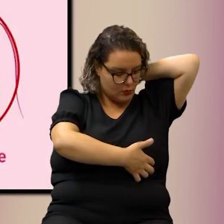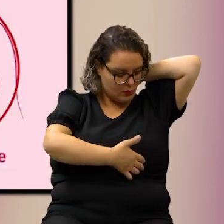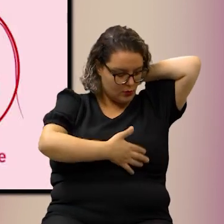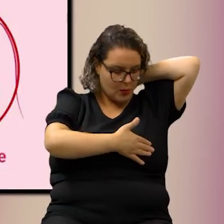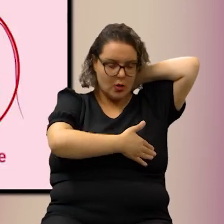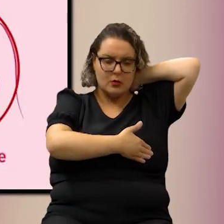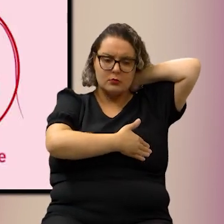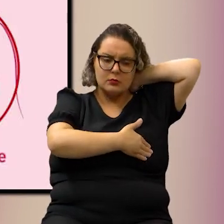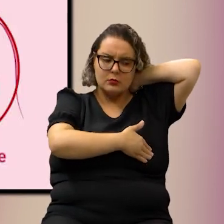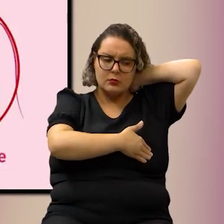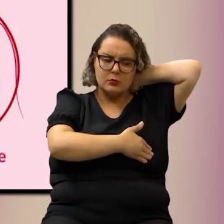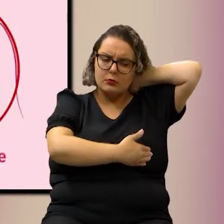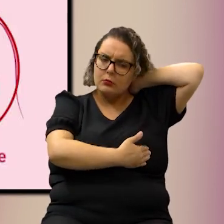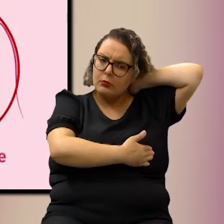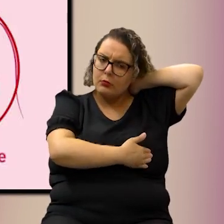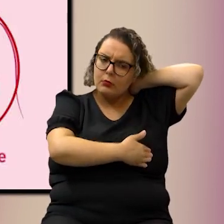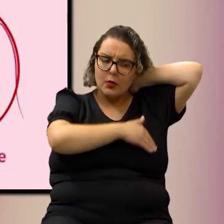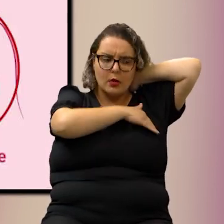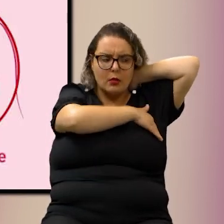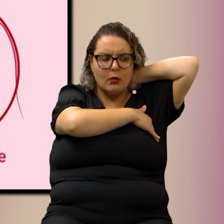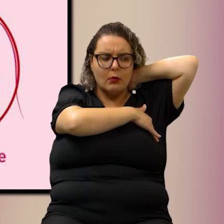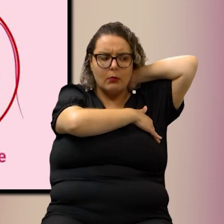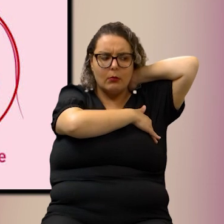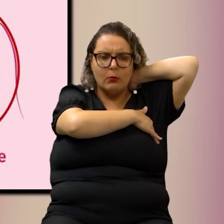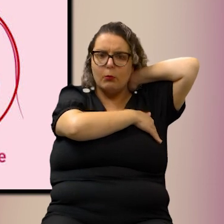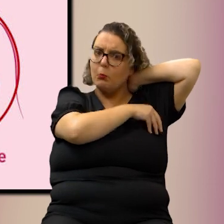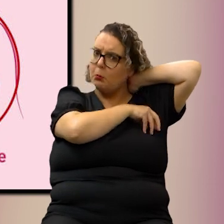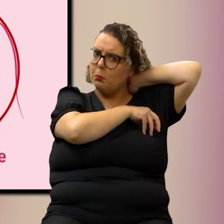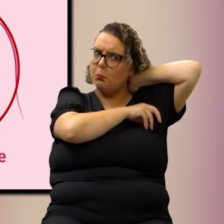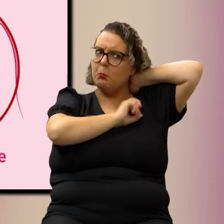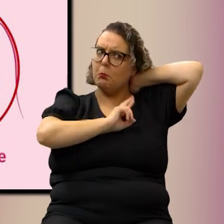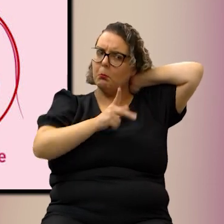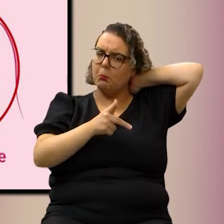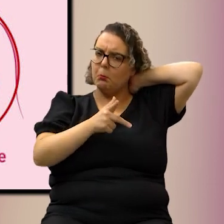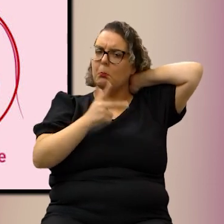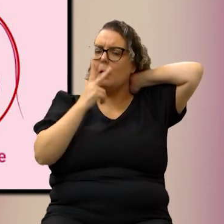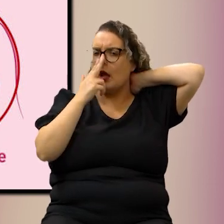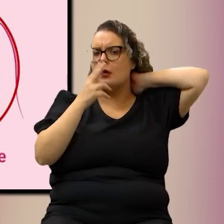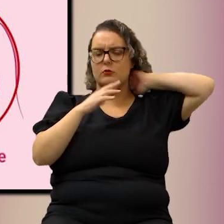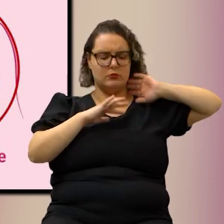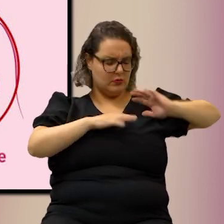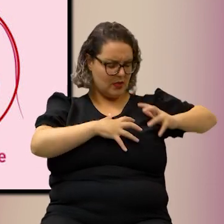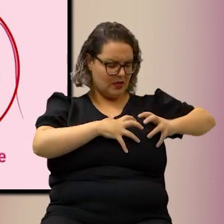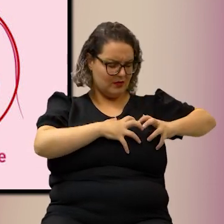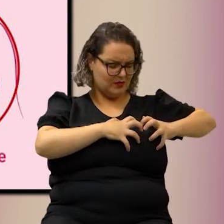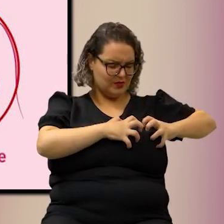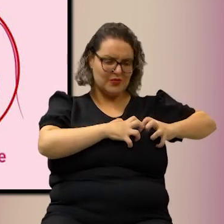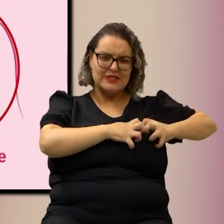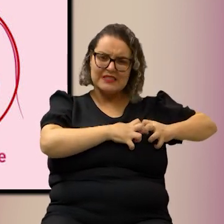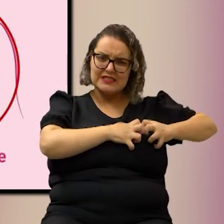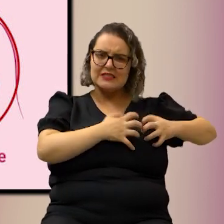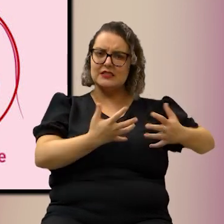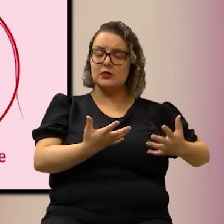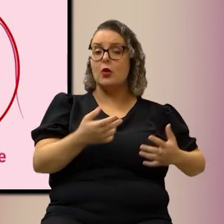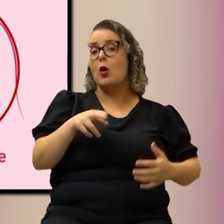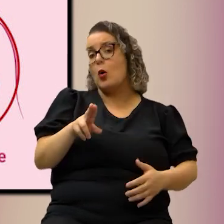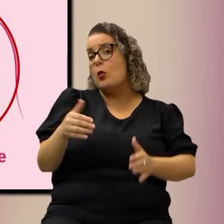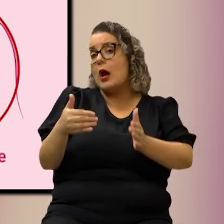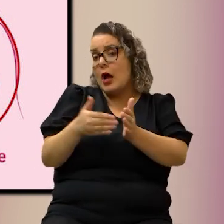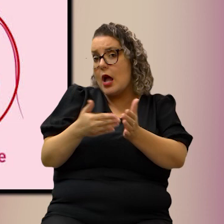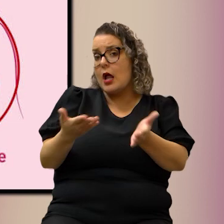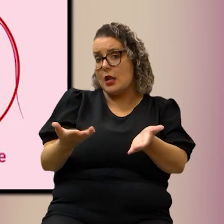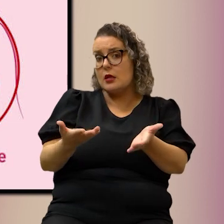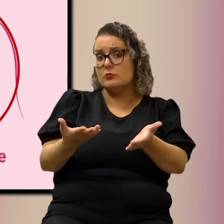palpar algum nódulo, algum caroço, ou de perceber a alteração como se fosse a pele um pouquinho repuxada,